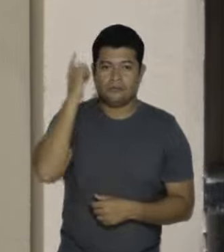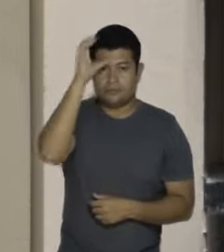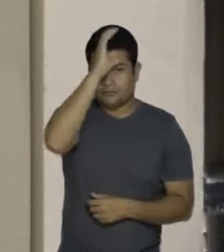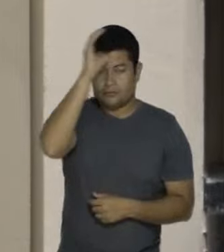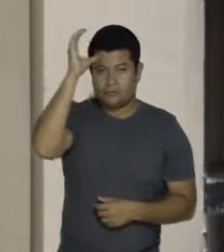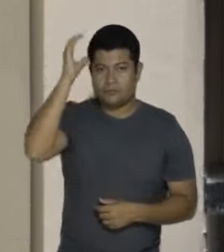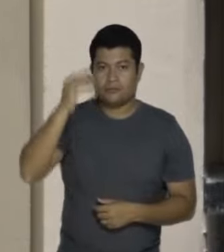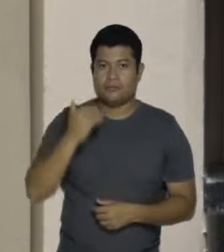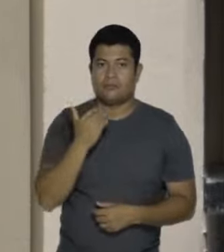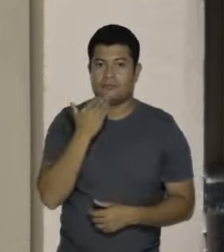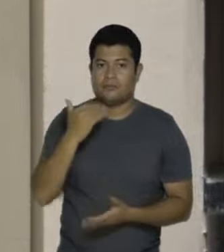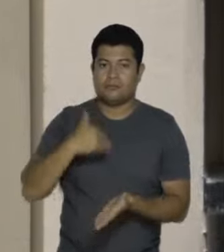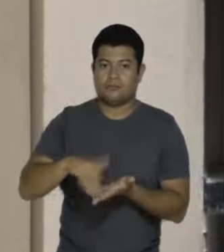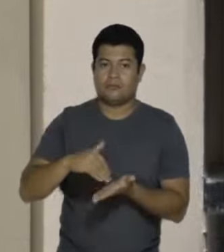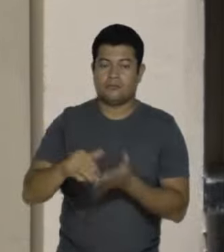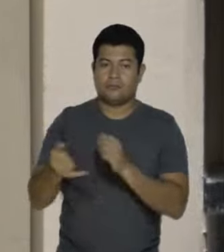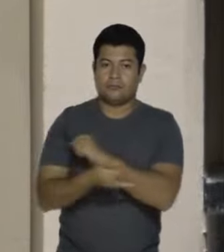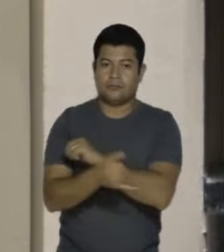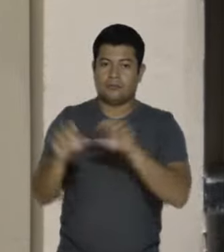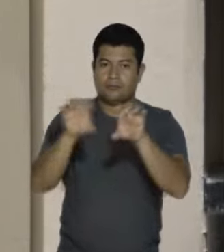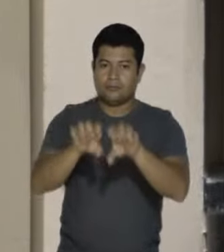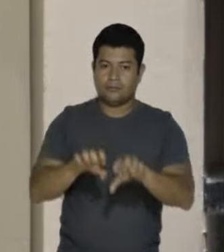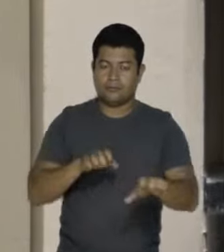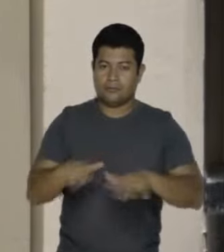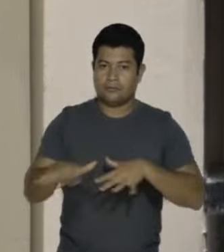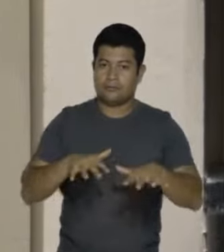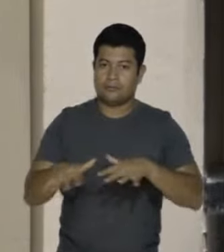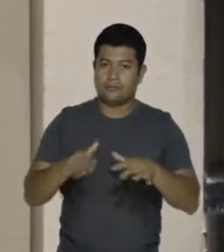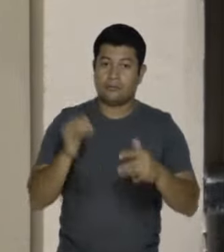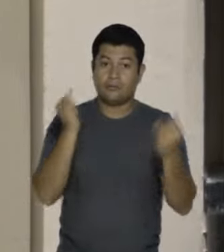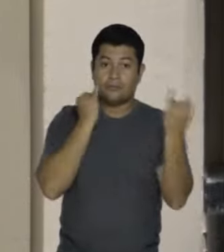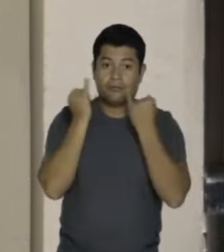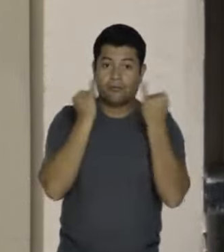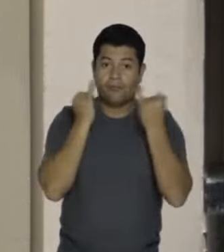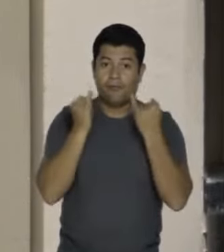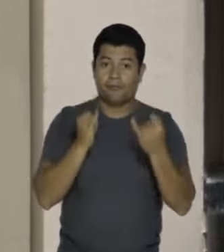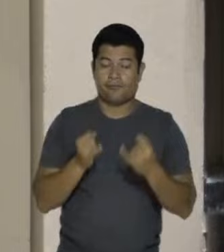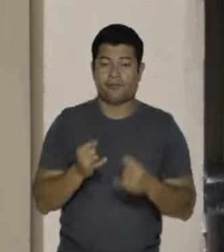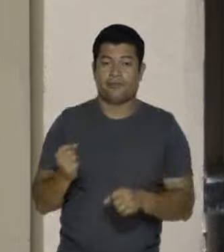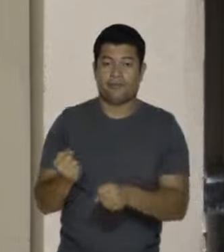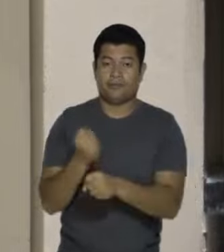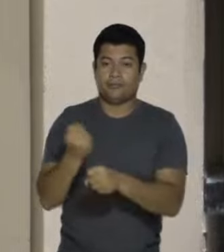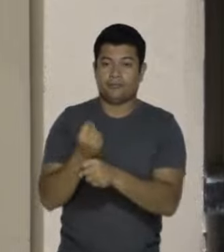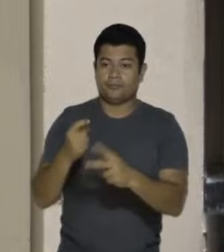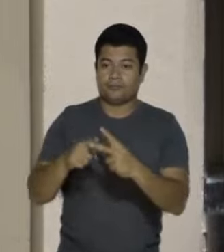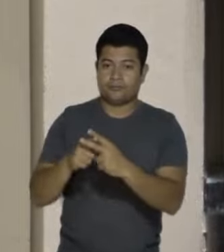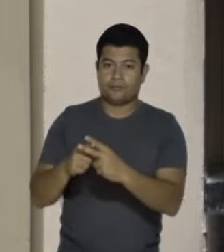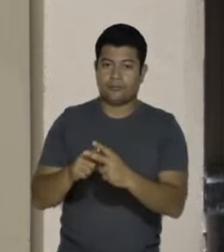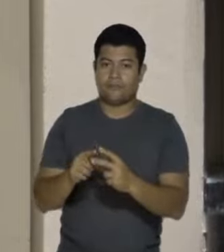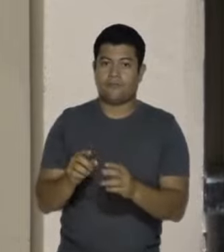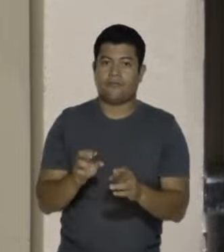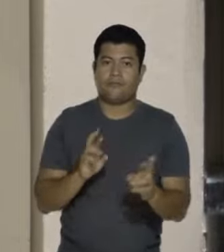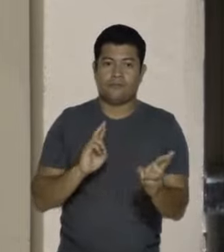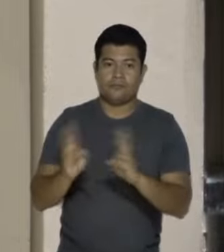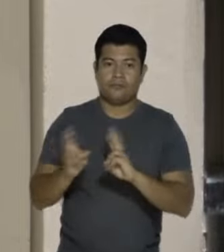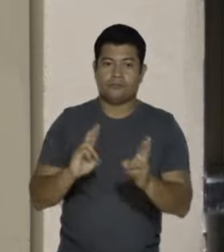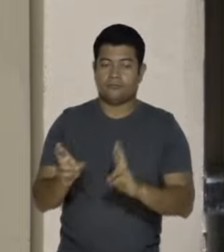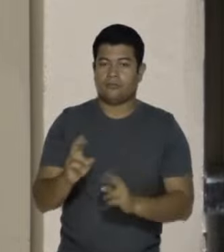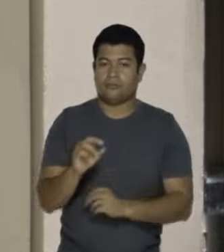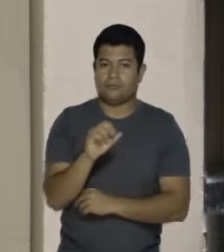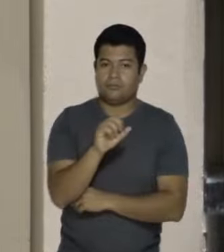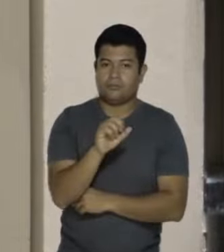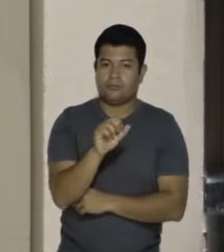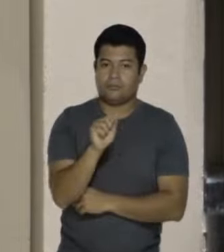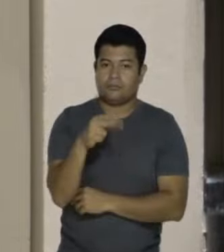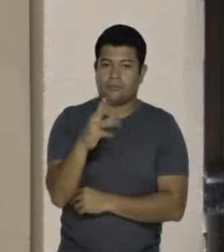ao secretário do estado da infraestrutura e mobilidade informações acerca do andamento da obra de revitalização do trecho Municipal da rodovia